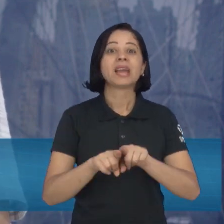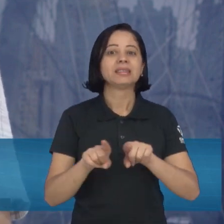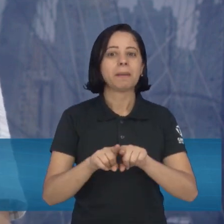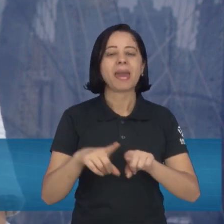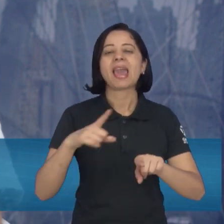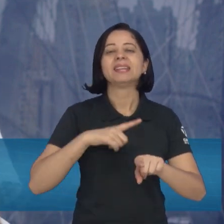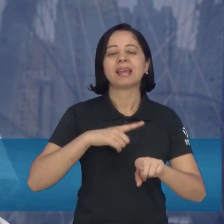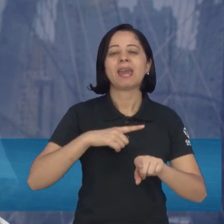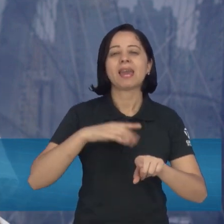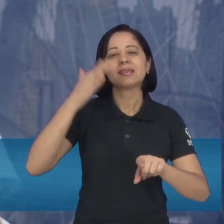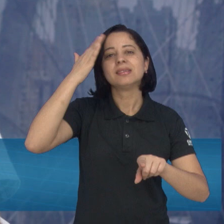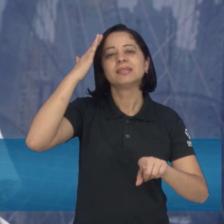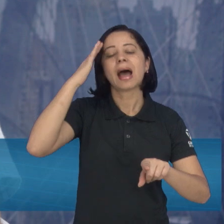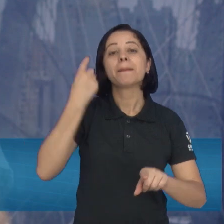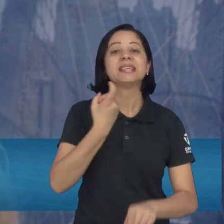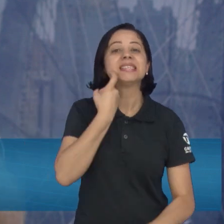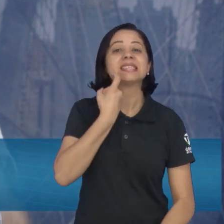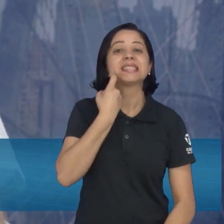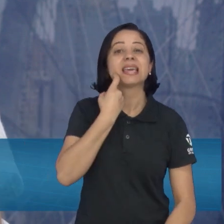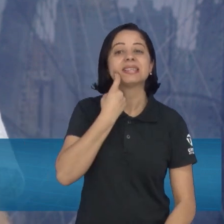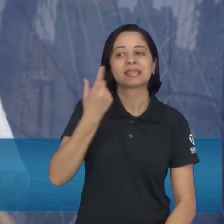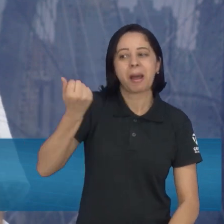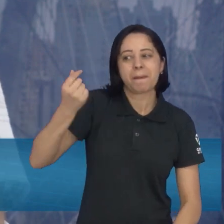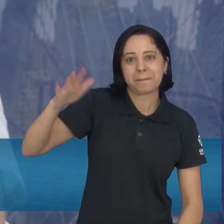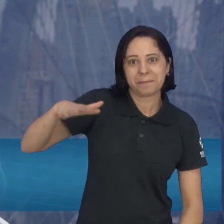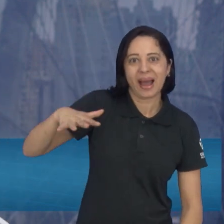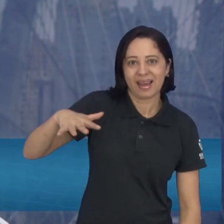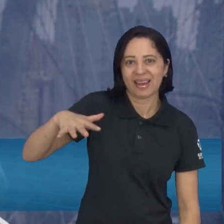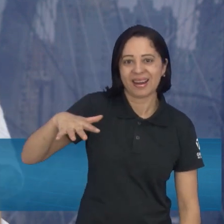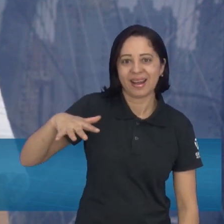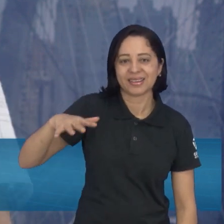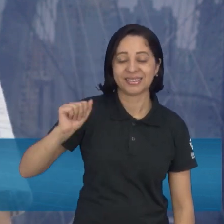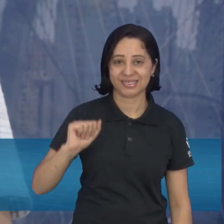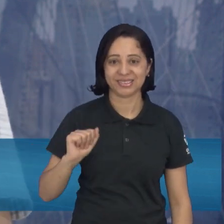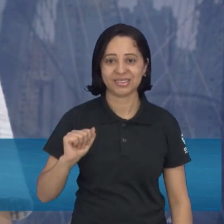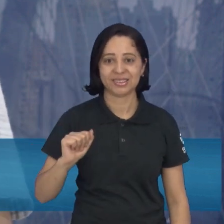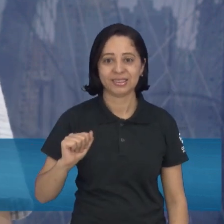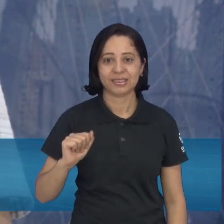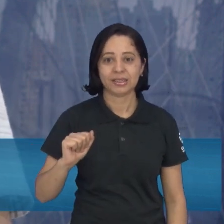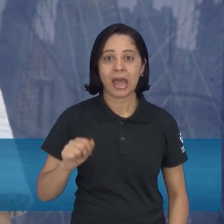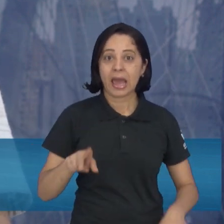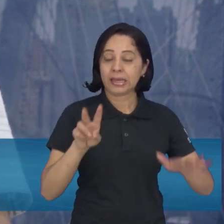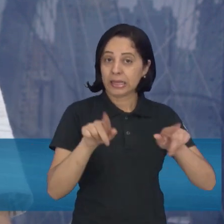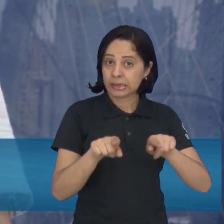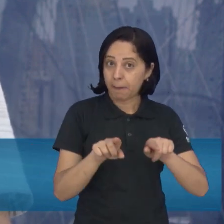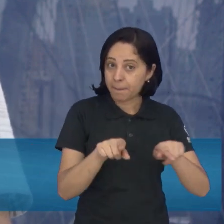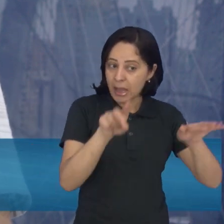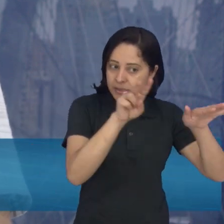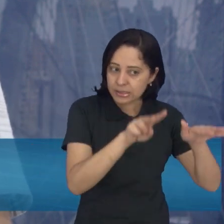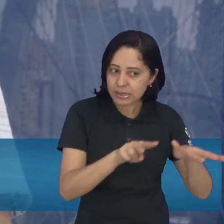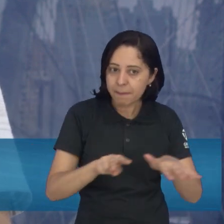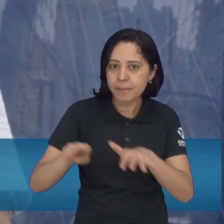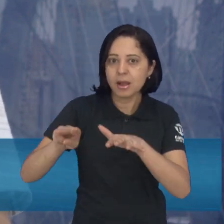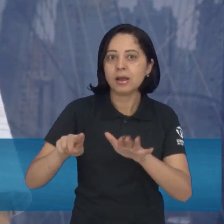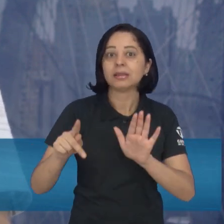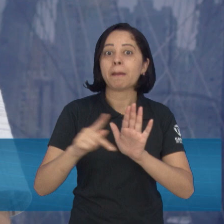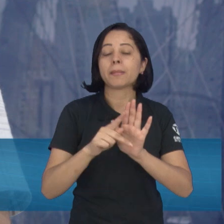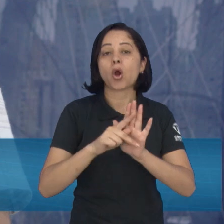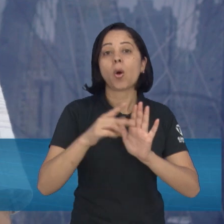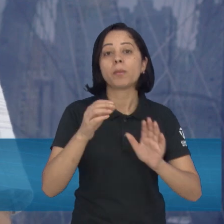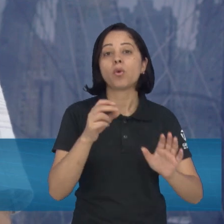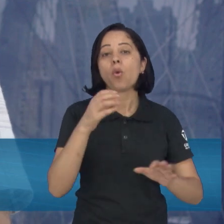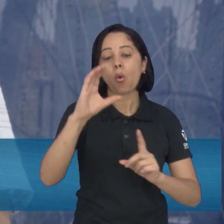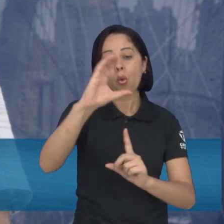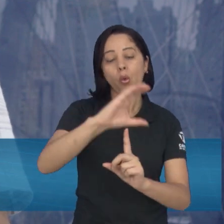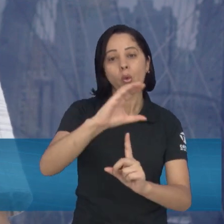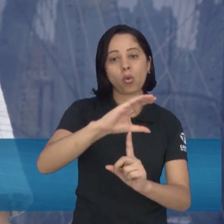virou Black Week, enfim, e também na questão da Semana do Consumidor, no Dia do Consumidor,